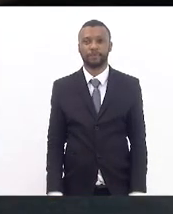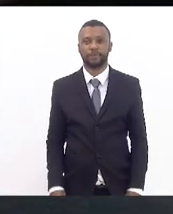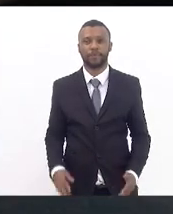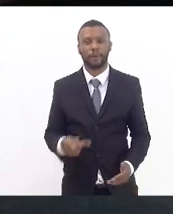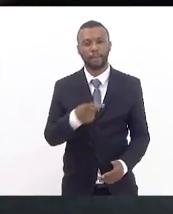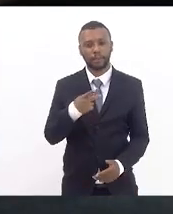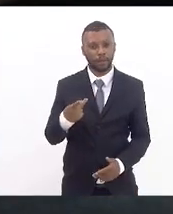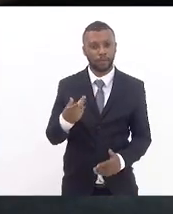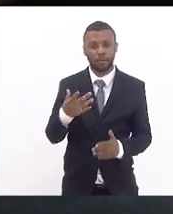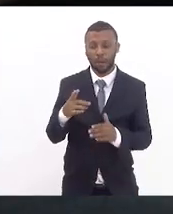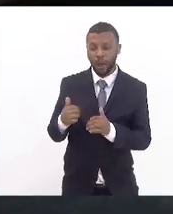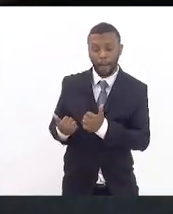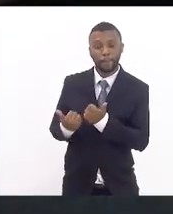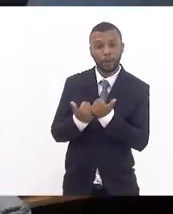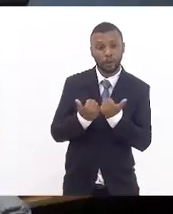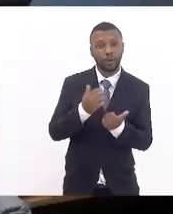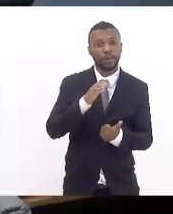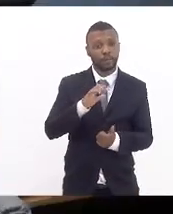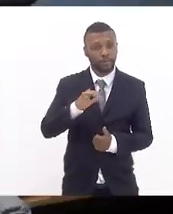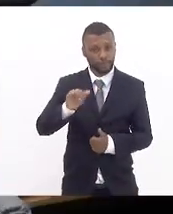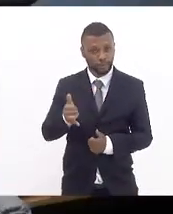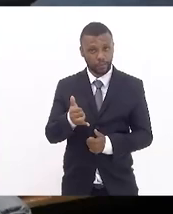Presidente, acompanha a CCJ.